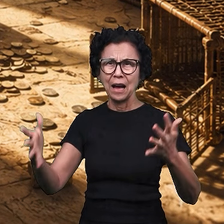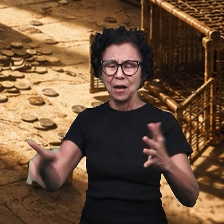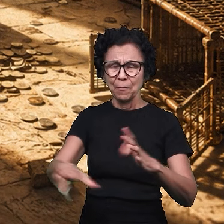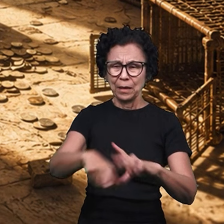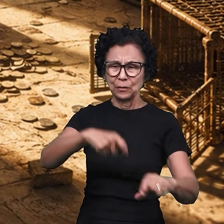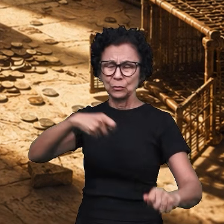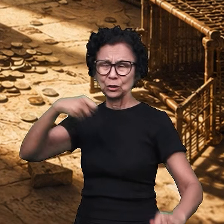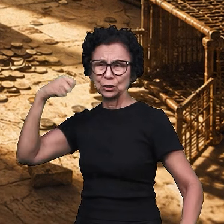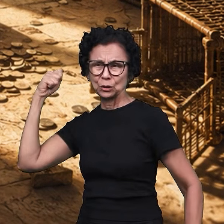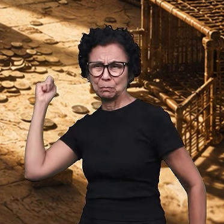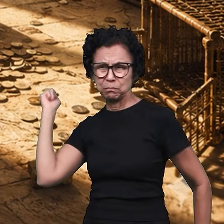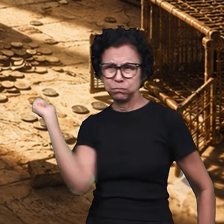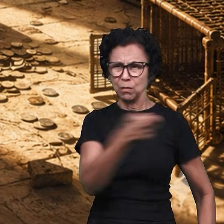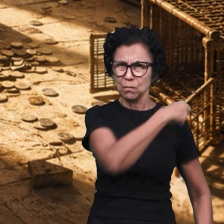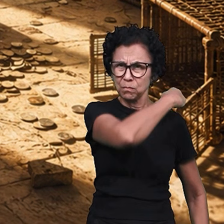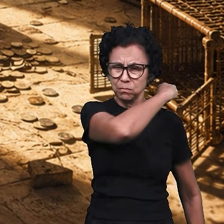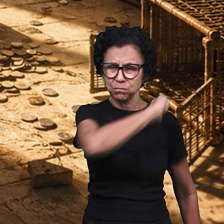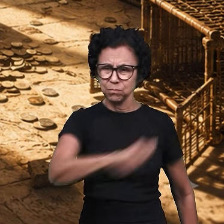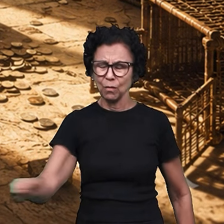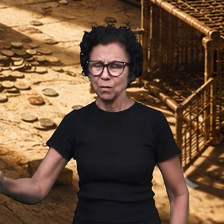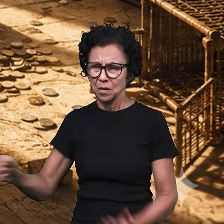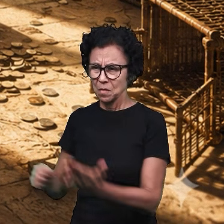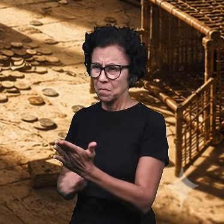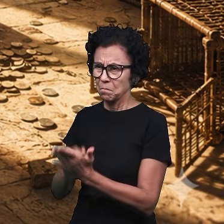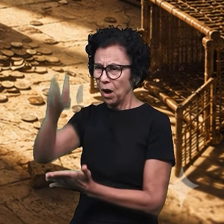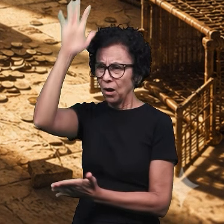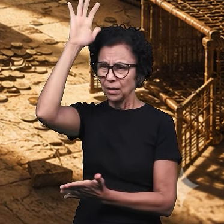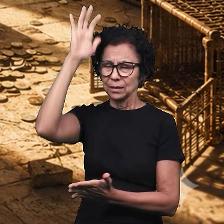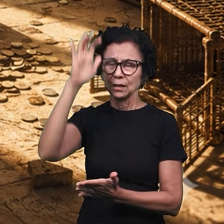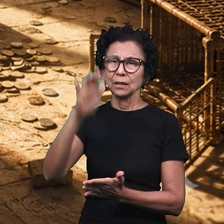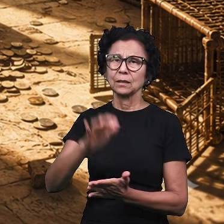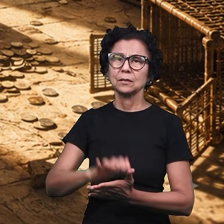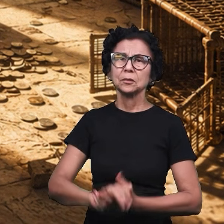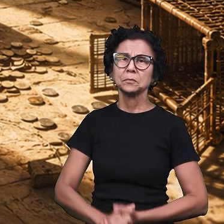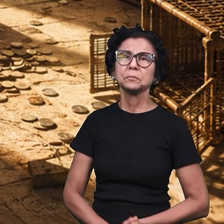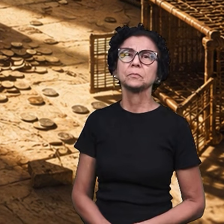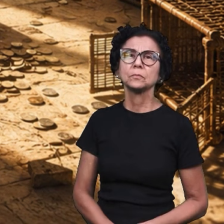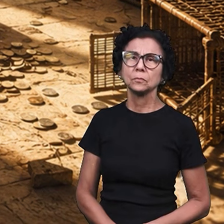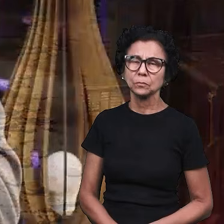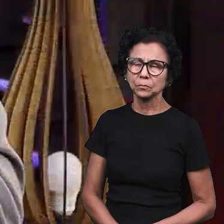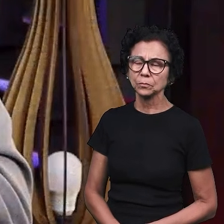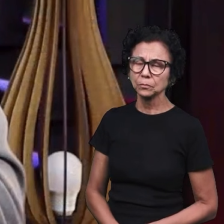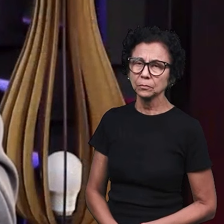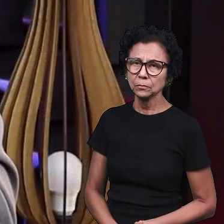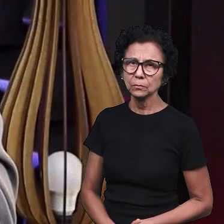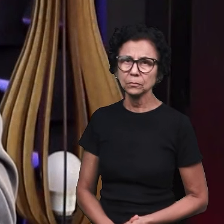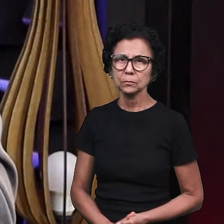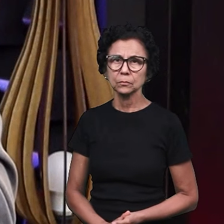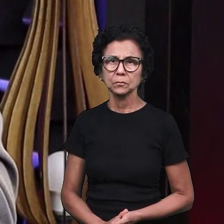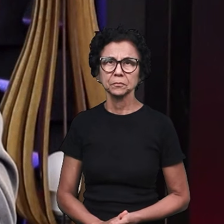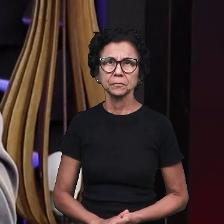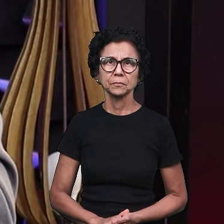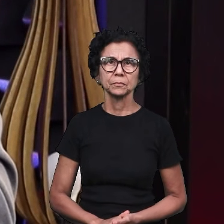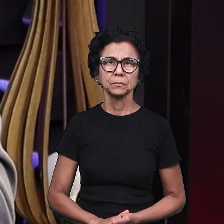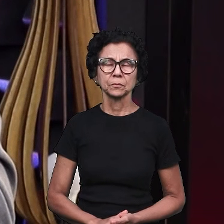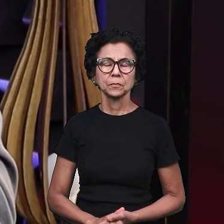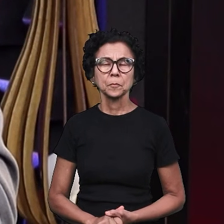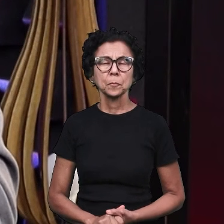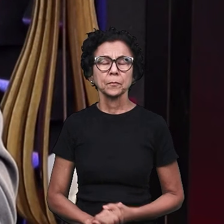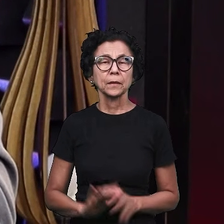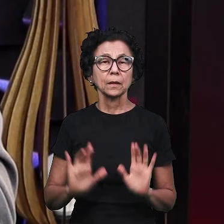ele faz ali um chicote, né? E ele expulsa todos ali. Então isso é importante porque nós